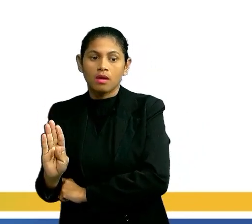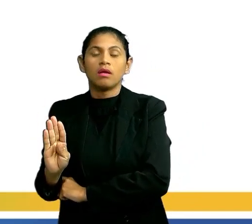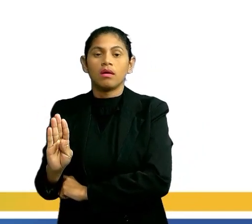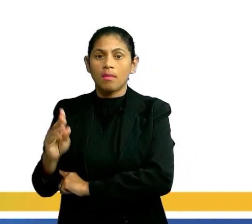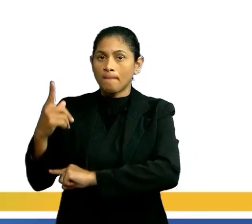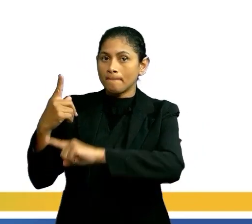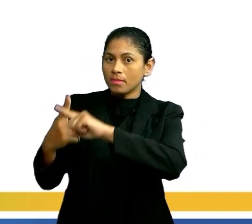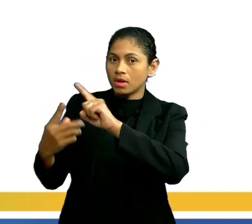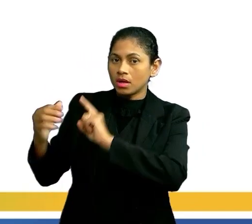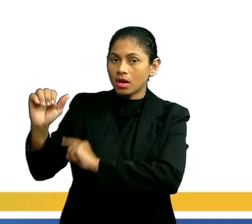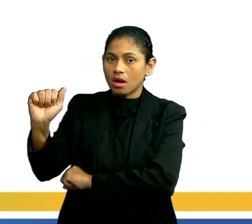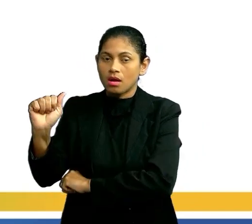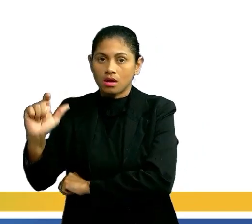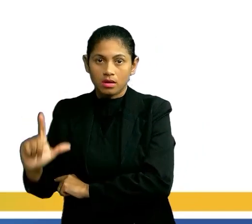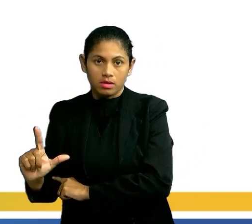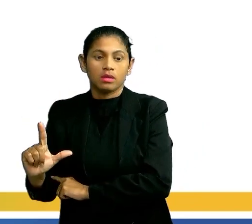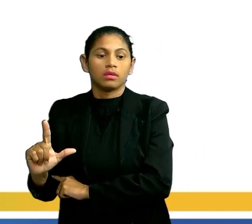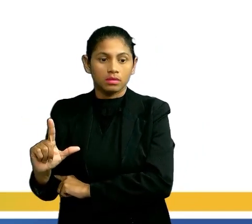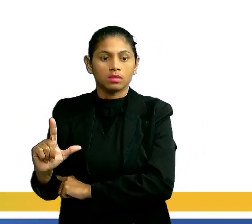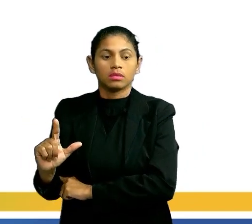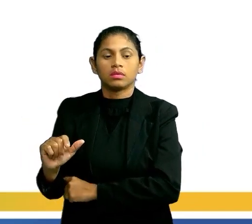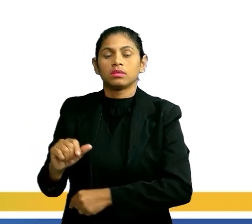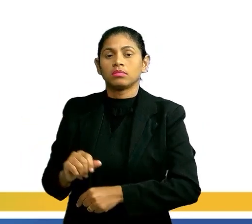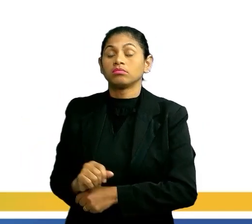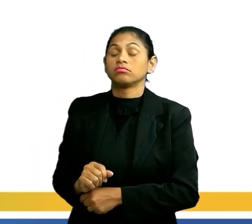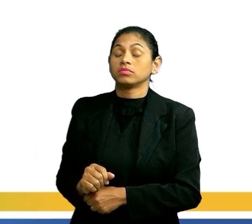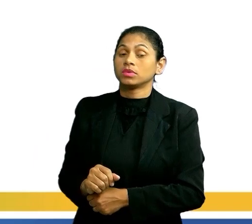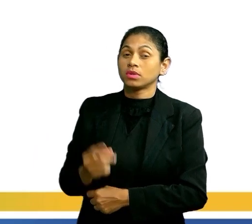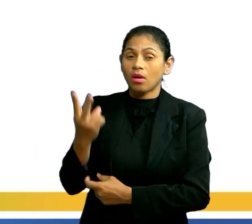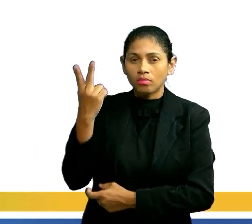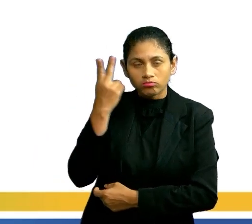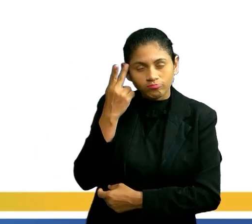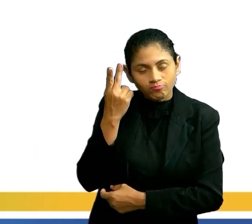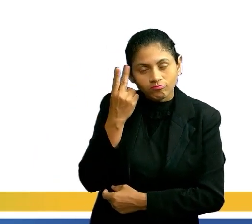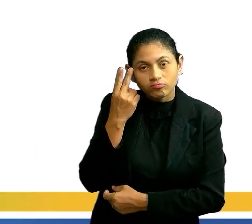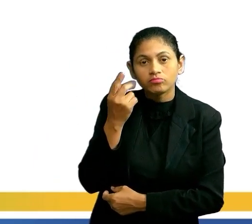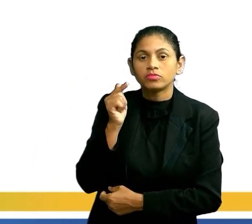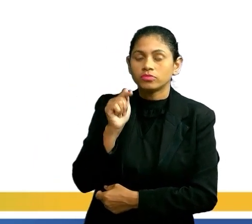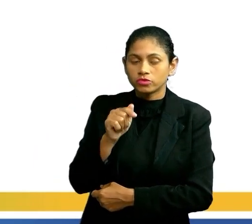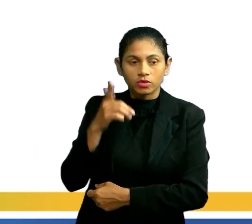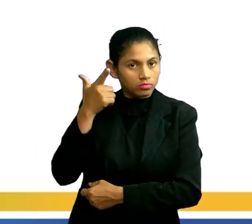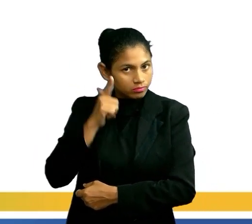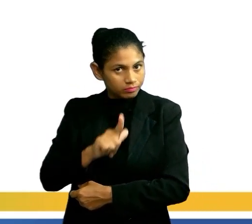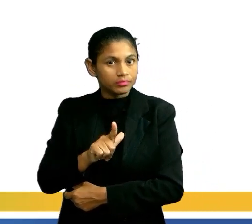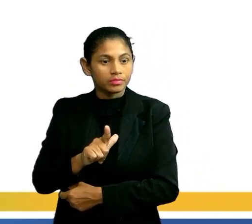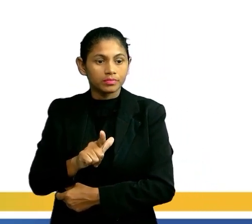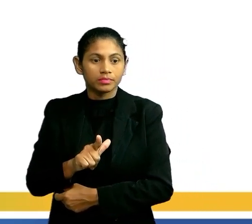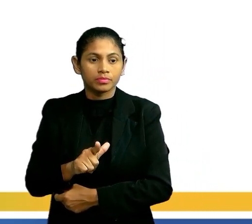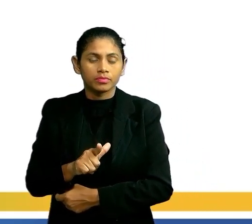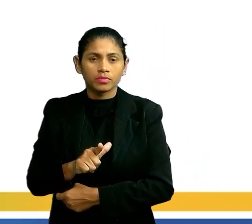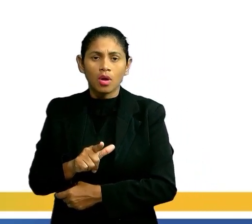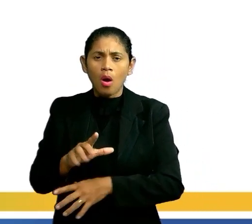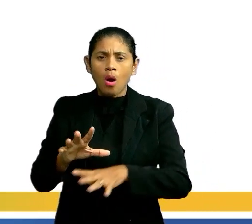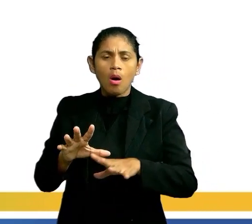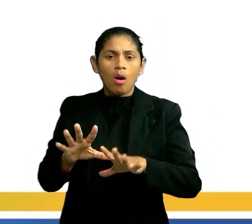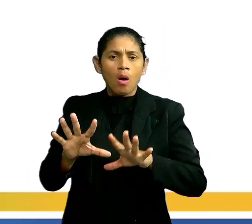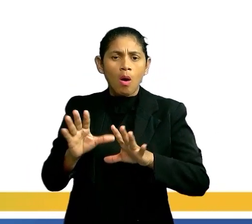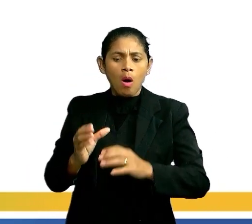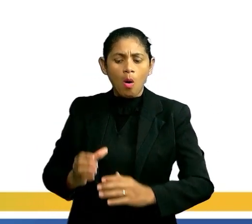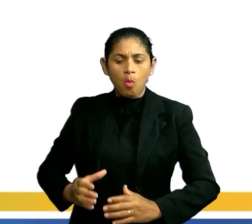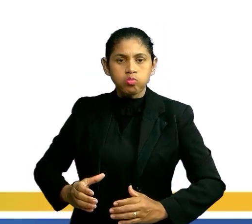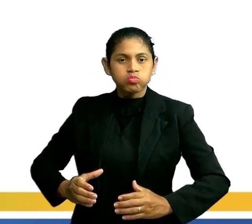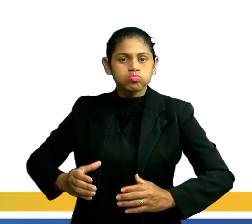formato aqui, ó. Ok? Então é bem tranquilo, dá para você ter essa noção. E o volume? Se eu quisesse encher o